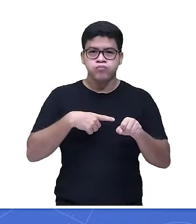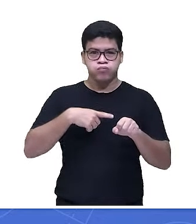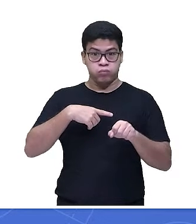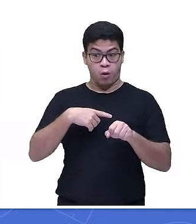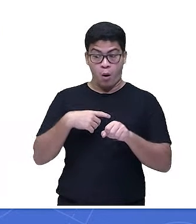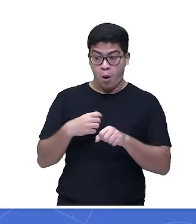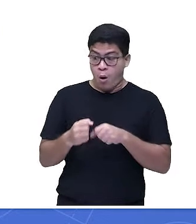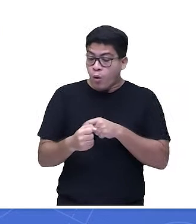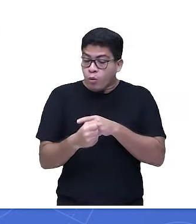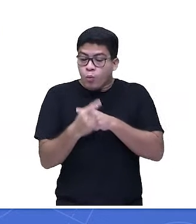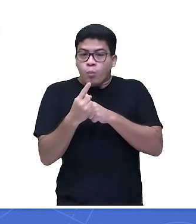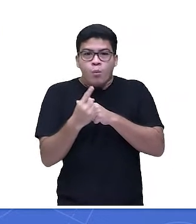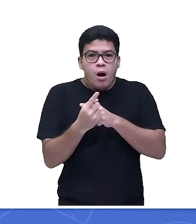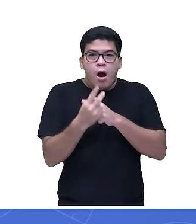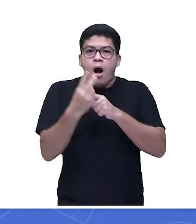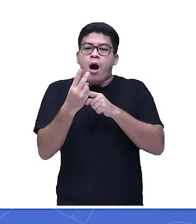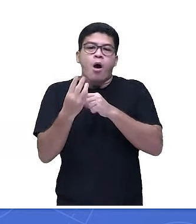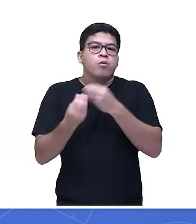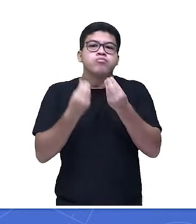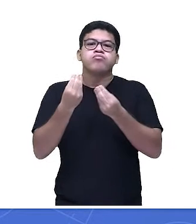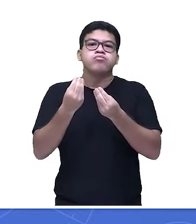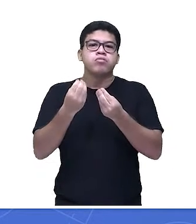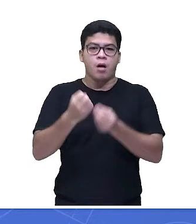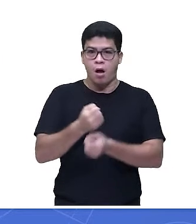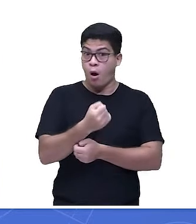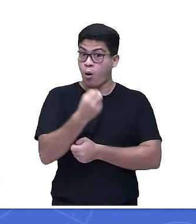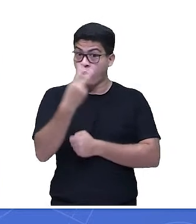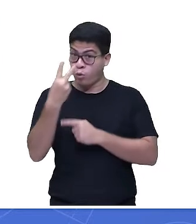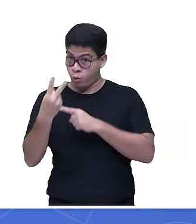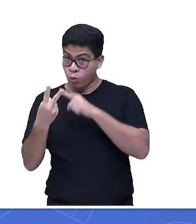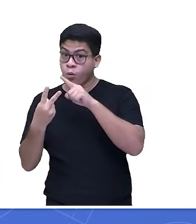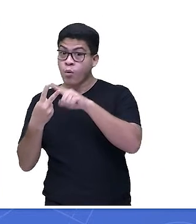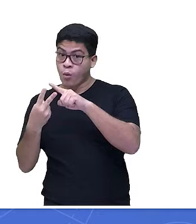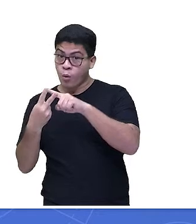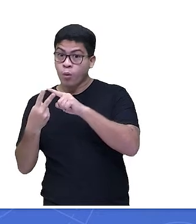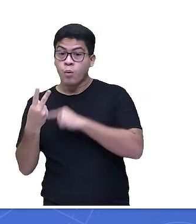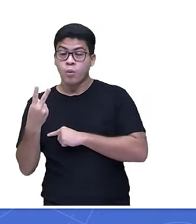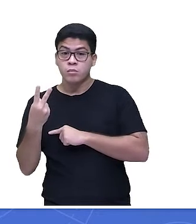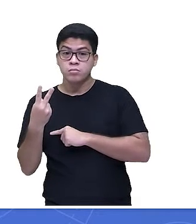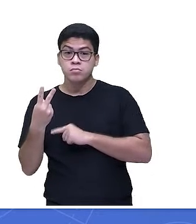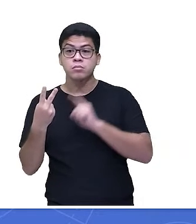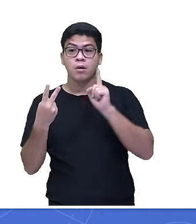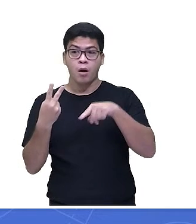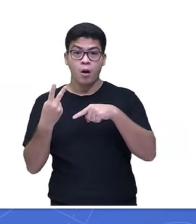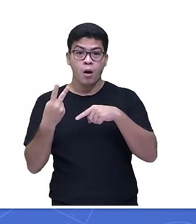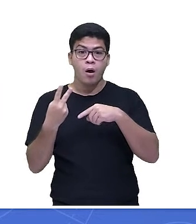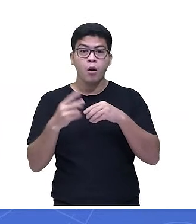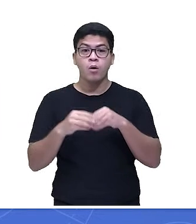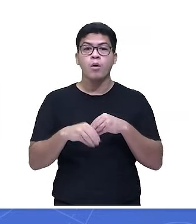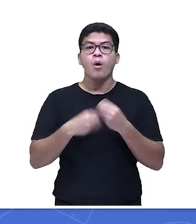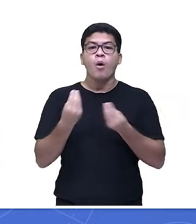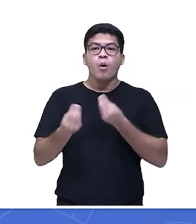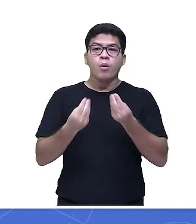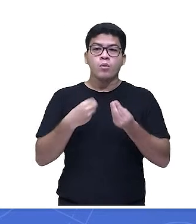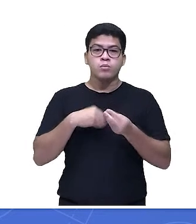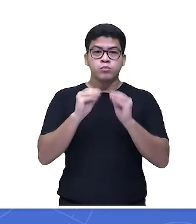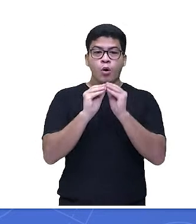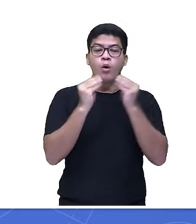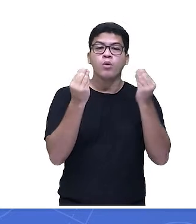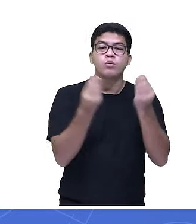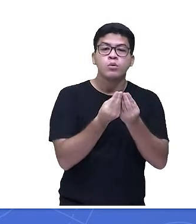formados por duas, olha aqui, muito importante, 2 ou mais